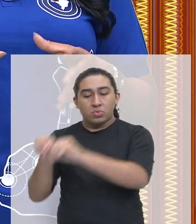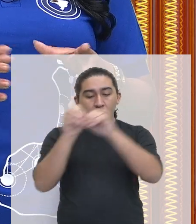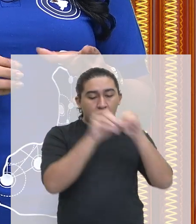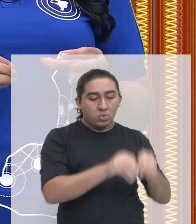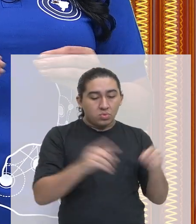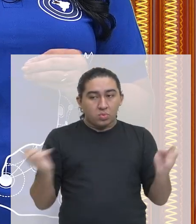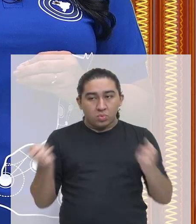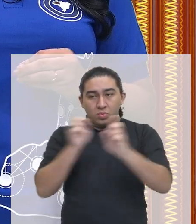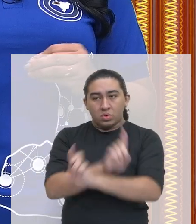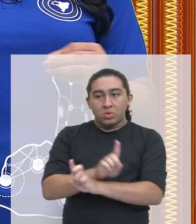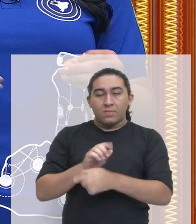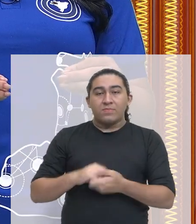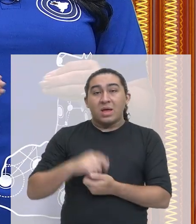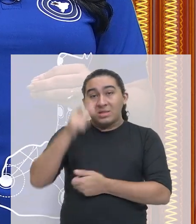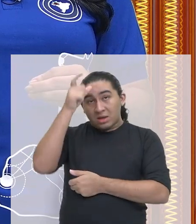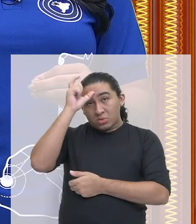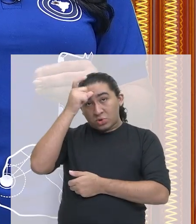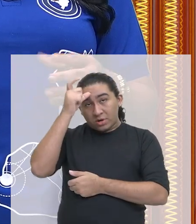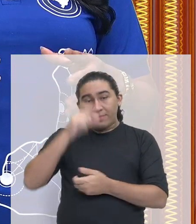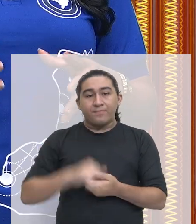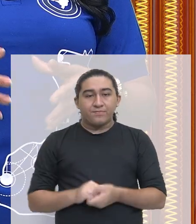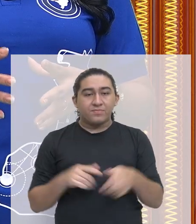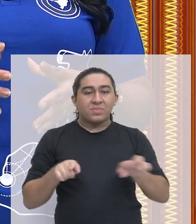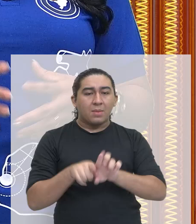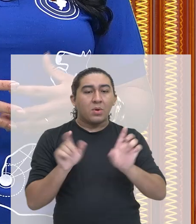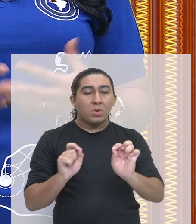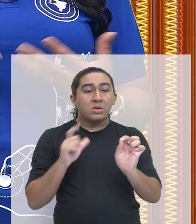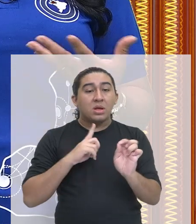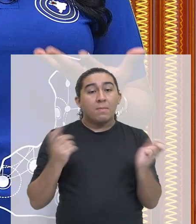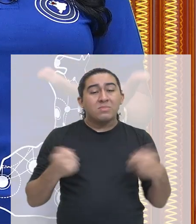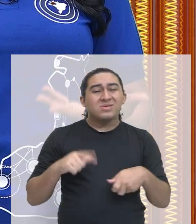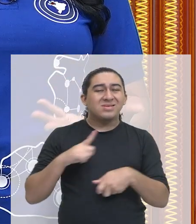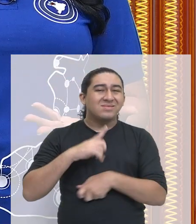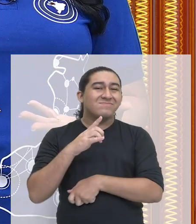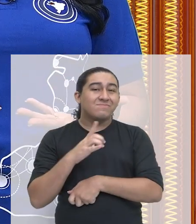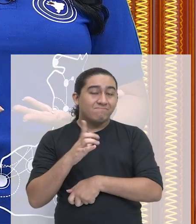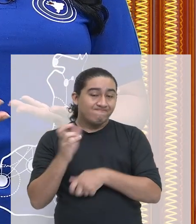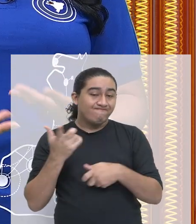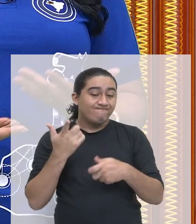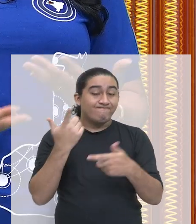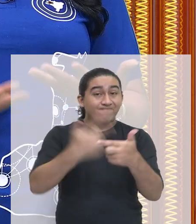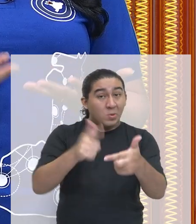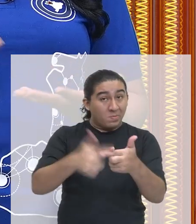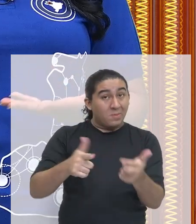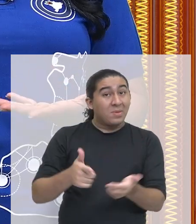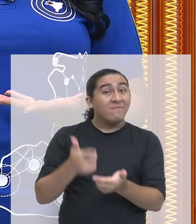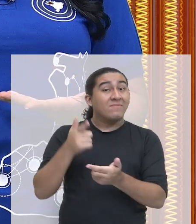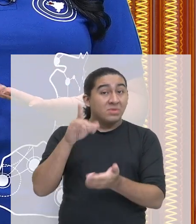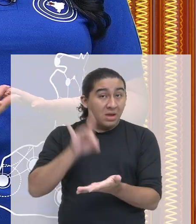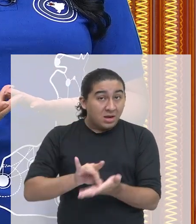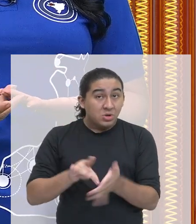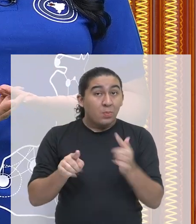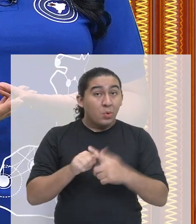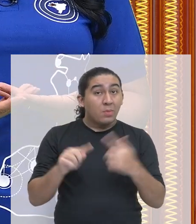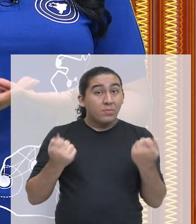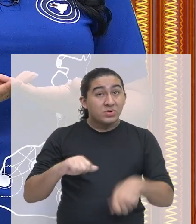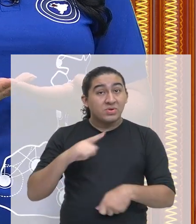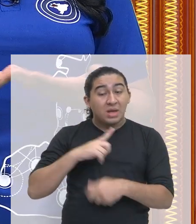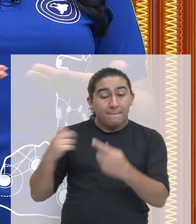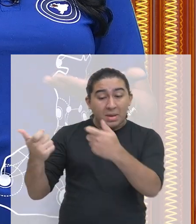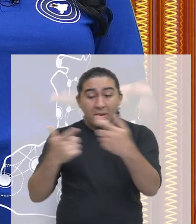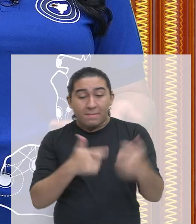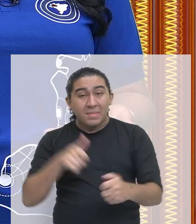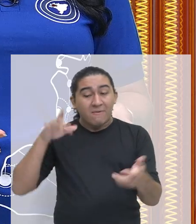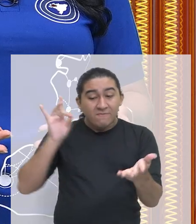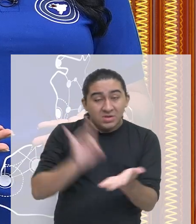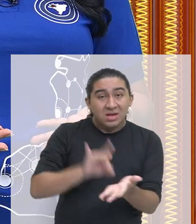Turquia. Então, os dois lados tiveram que ceder. Foi um momento bem crítico na história, porque a qualquer momento poderia ter mesmo a